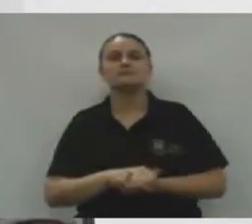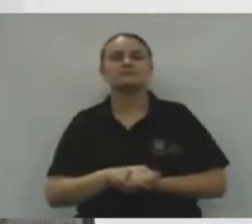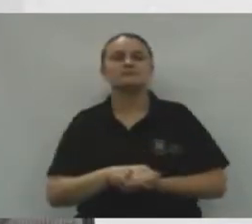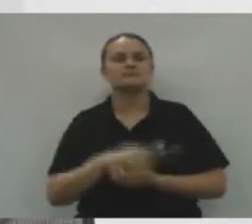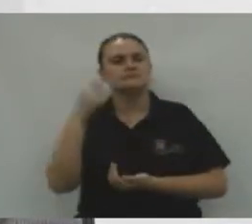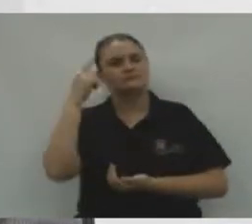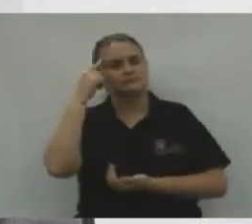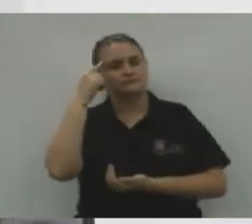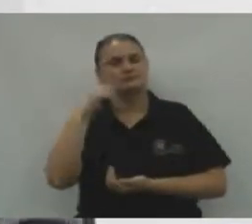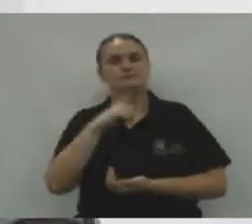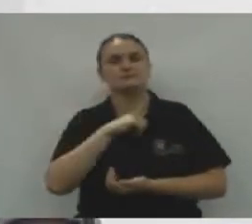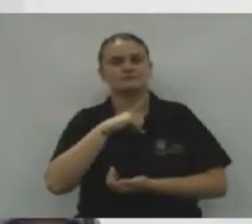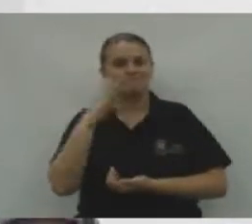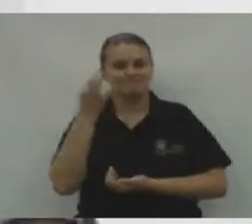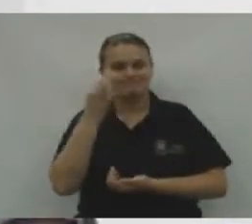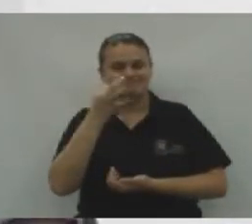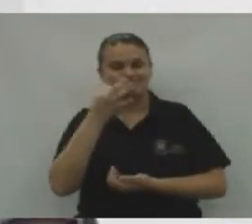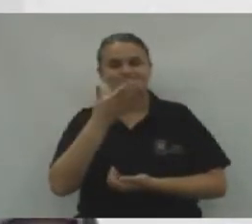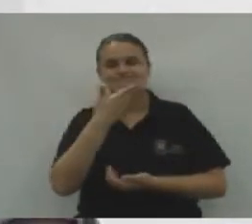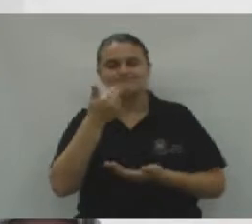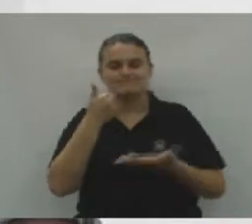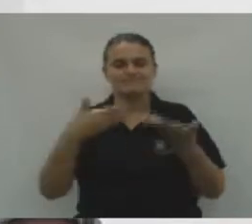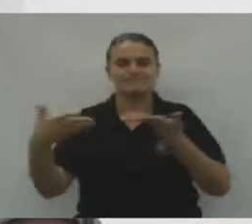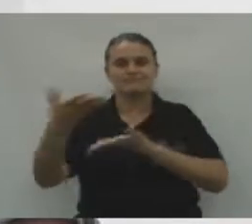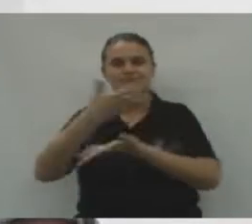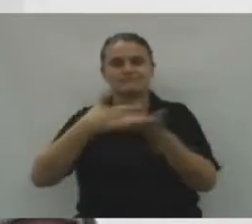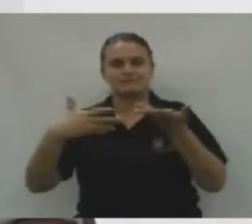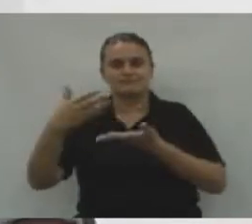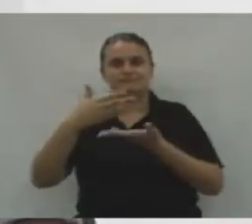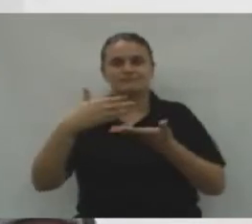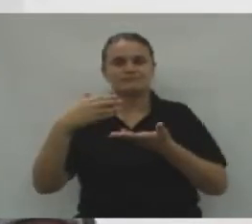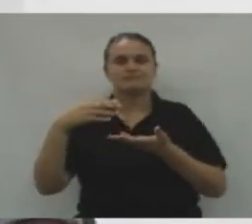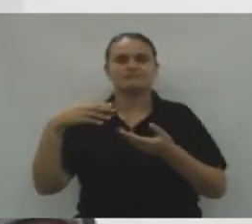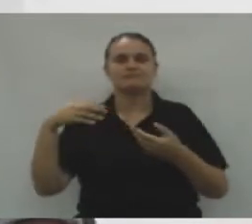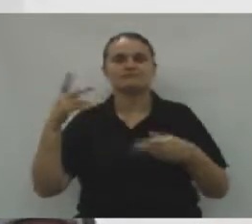pensa e tem certeza que aumenta o capital político